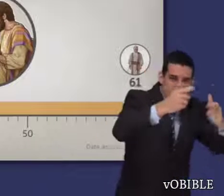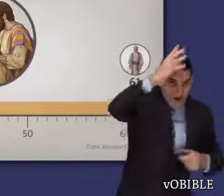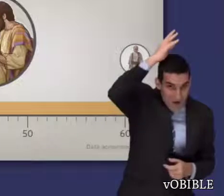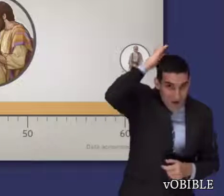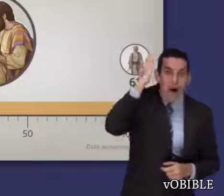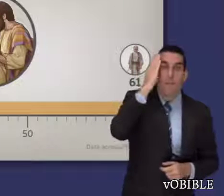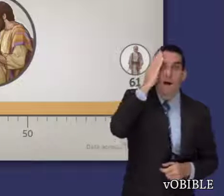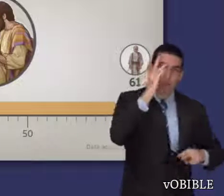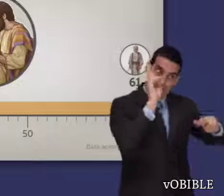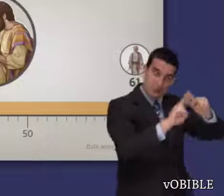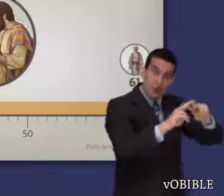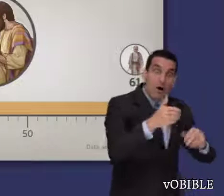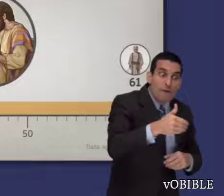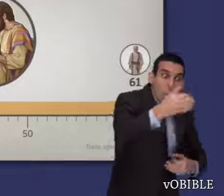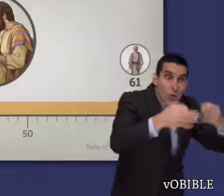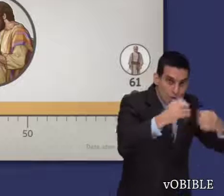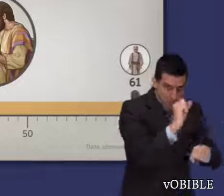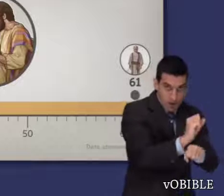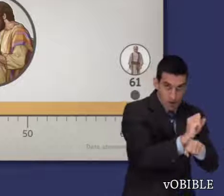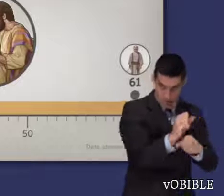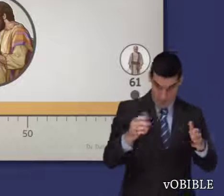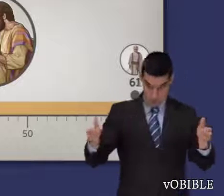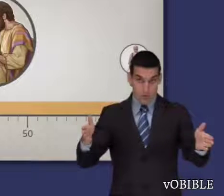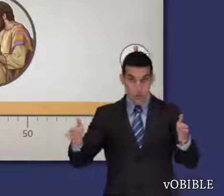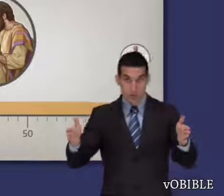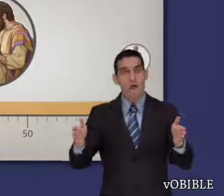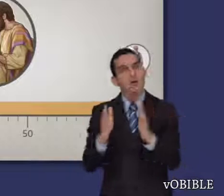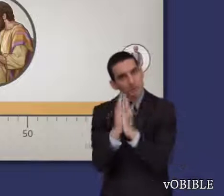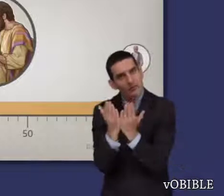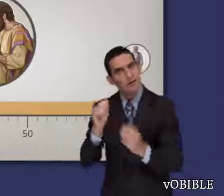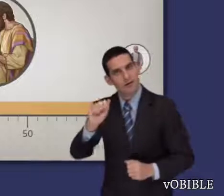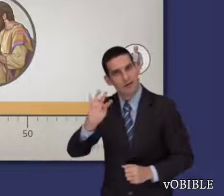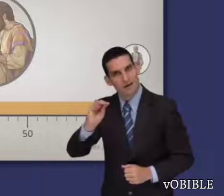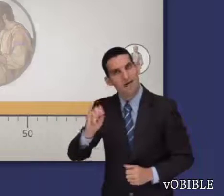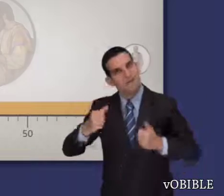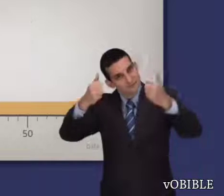Paulo estava preso em Roma, aguardando o julgamento de sua apelação a César.